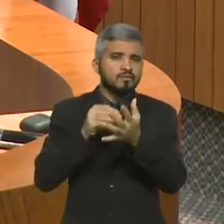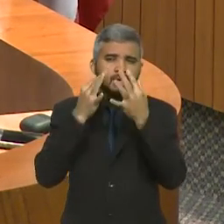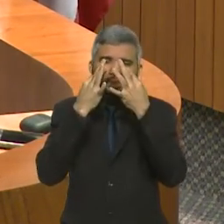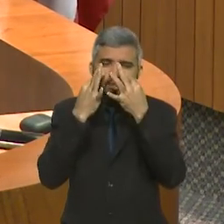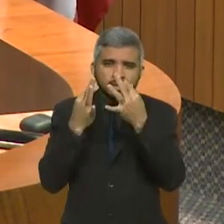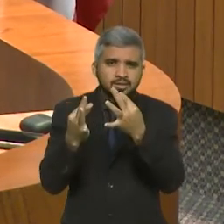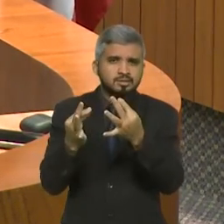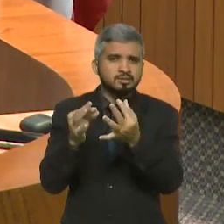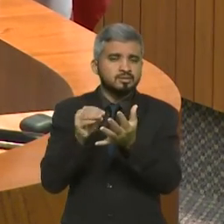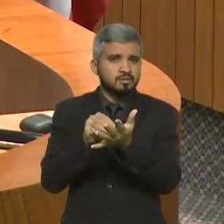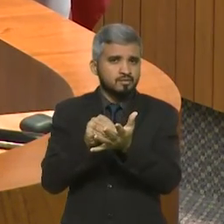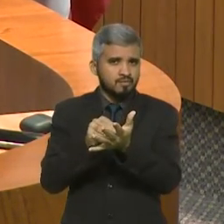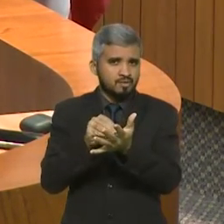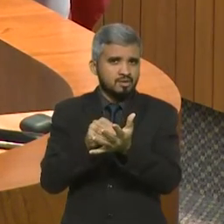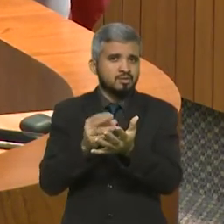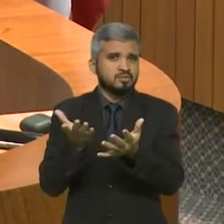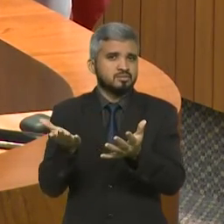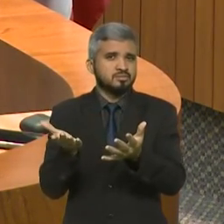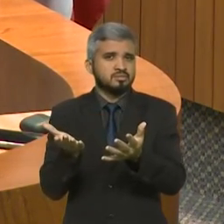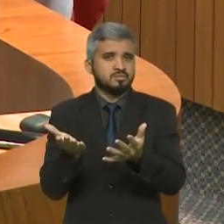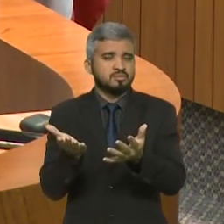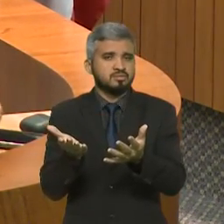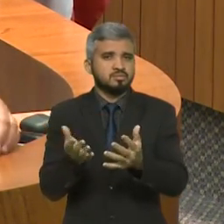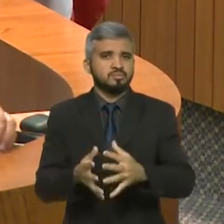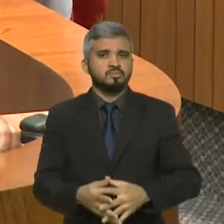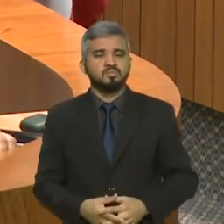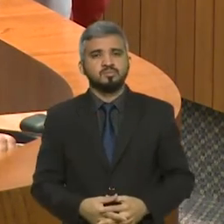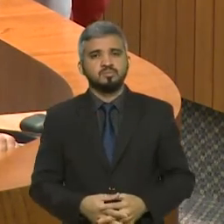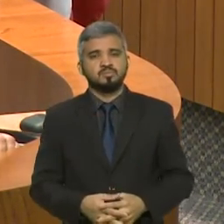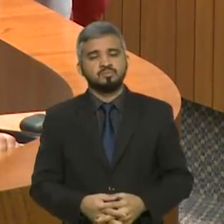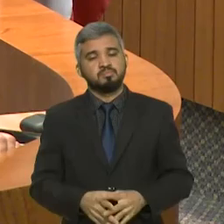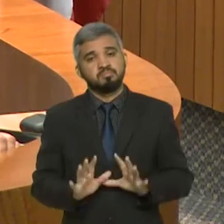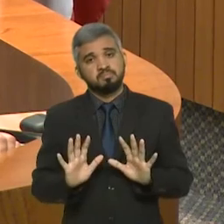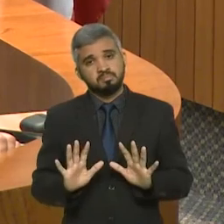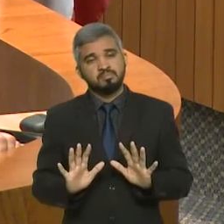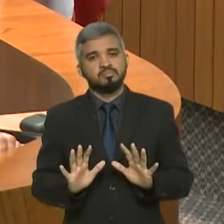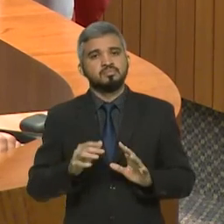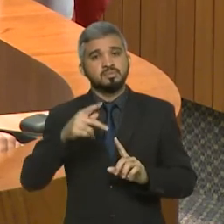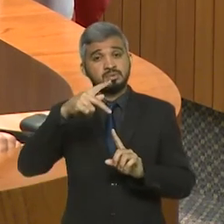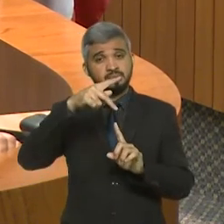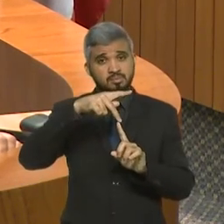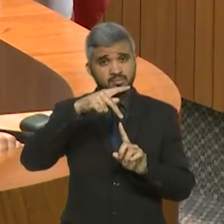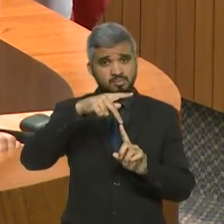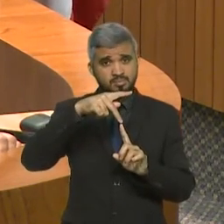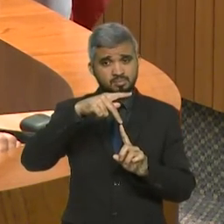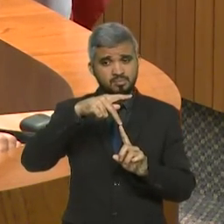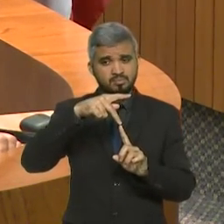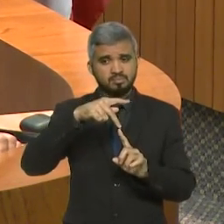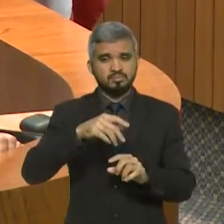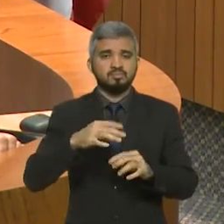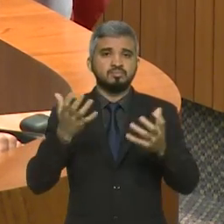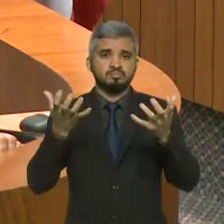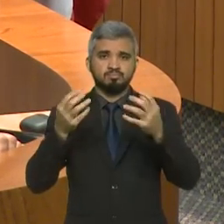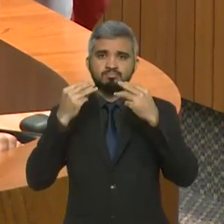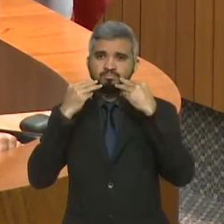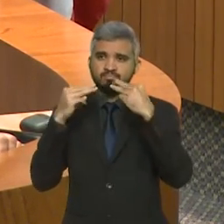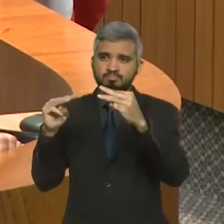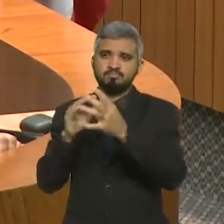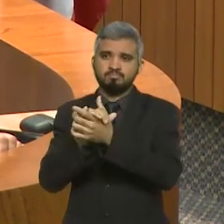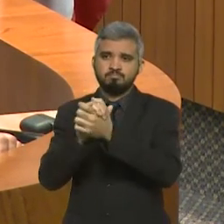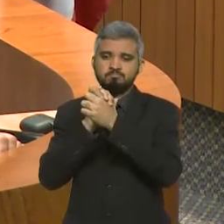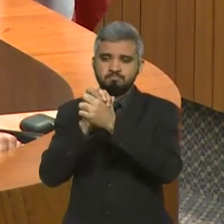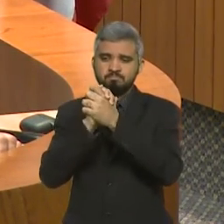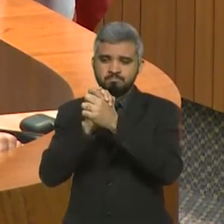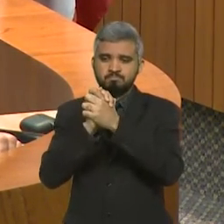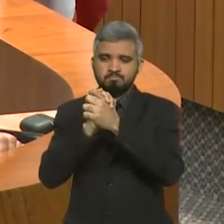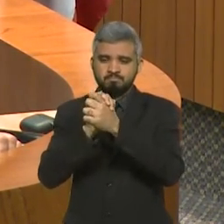popular, que é isso que nós chamamos de atenção. Mas, enfim, Pedreiras, quero aqui parabenizar todo o seu